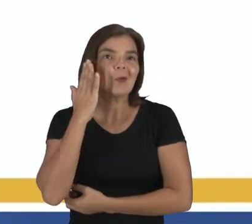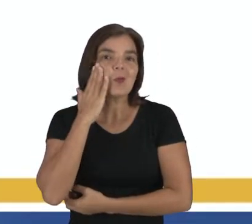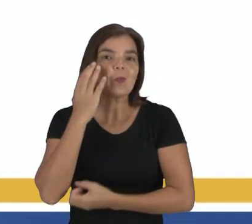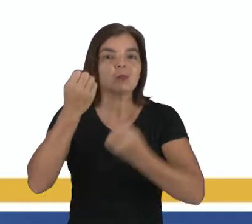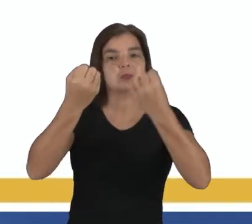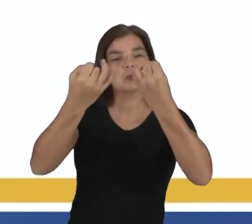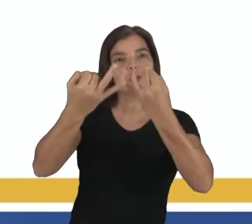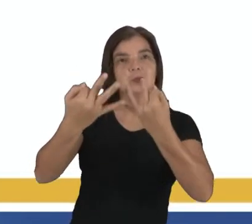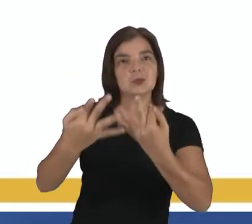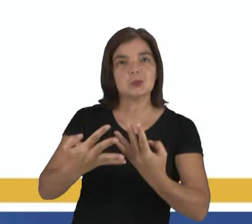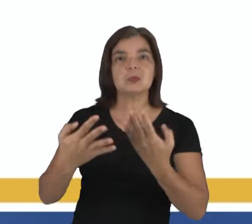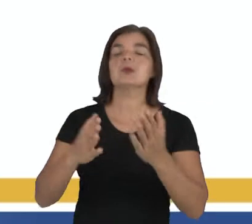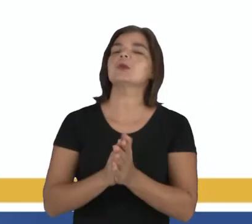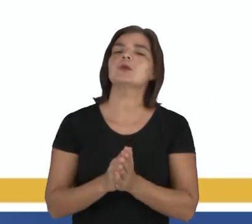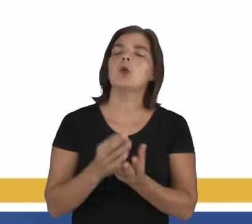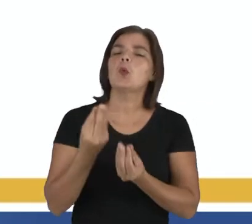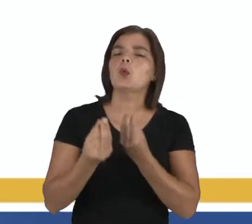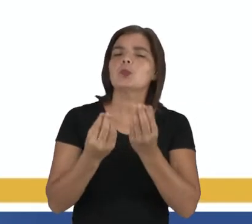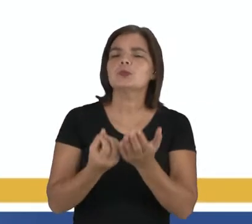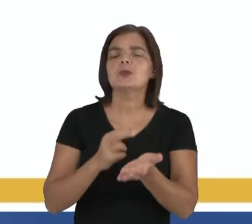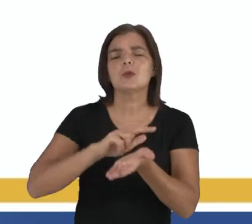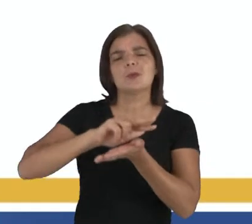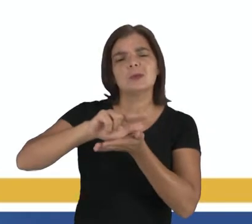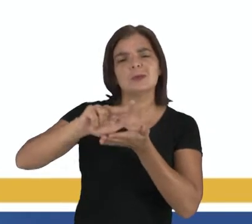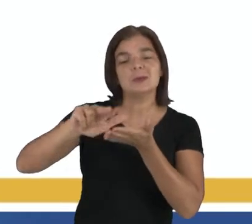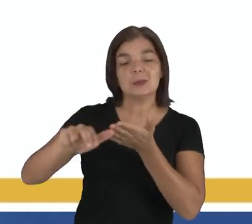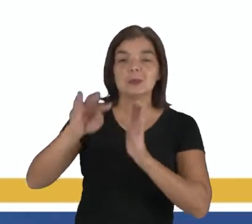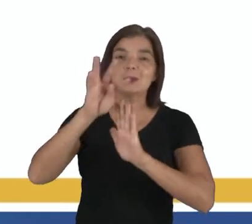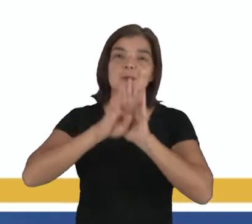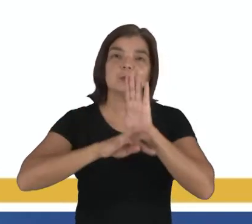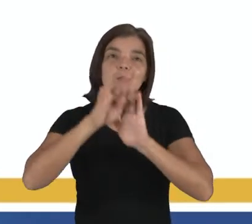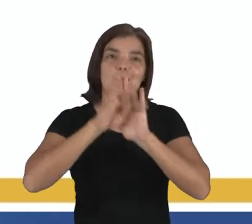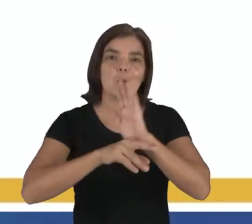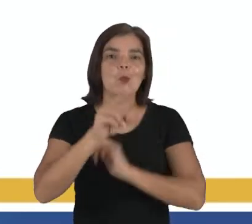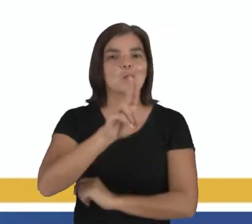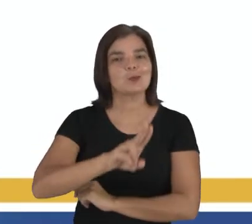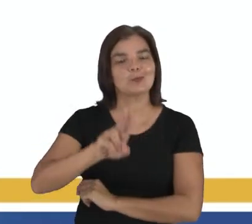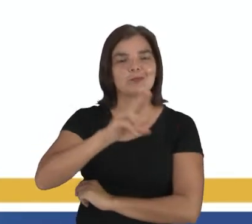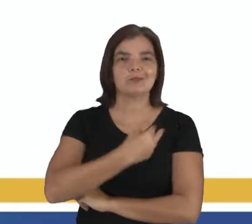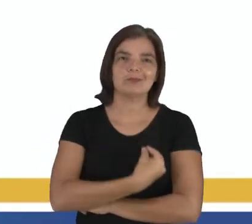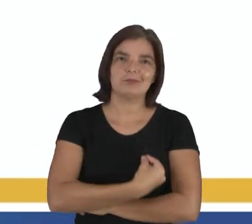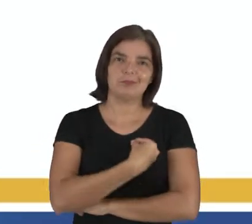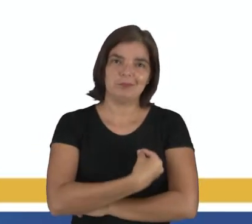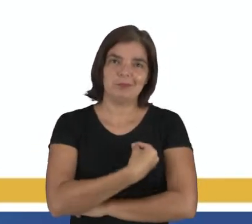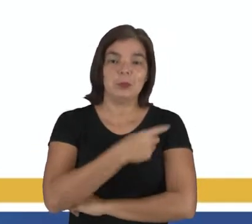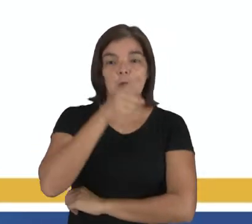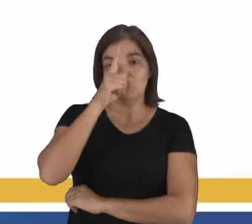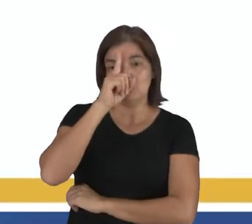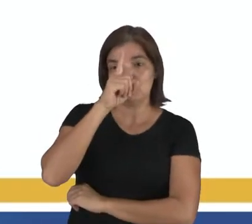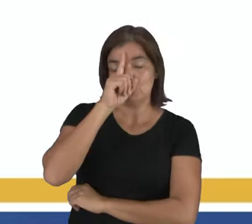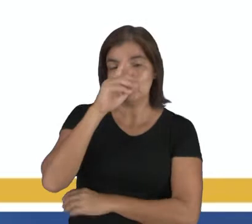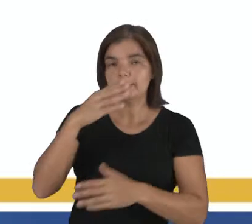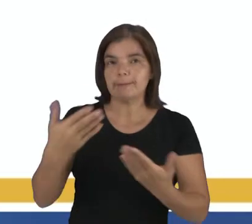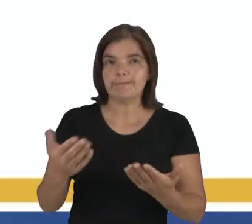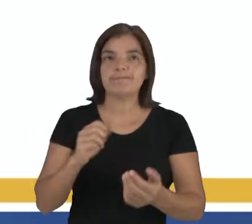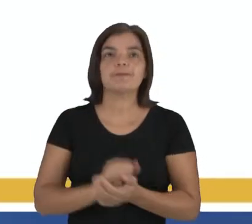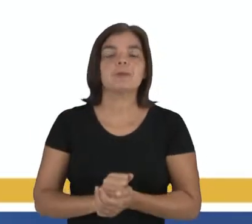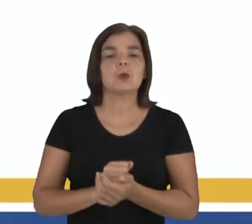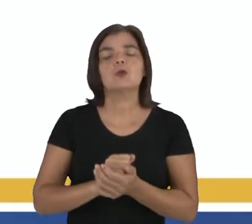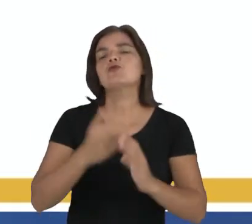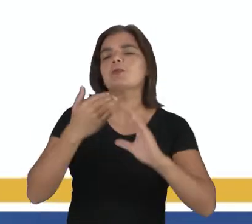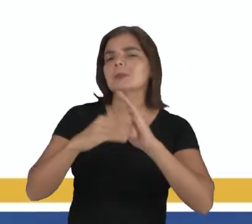e explicar a materialização dos inúmeros textos que utilizamos na vida diária, desde